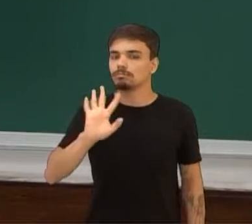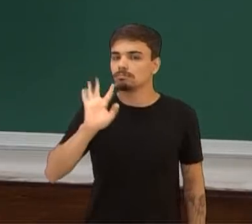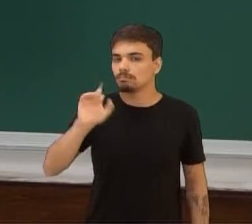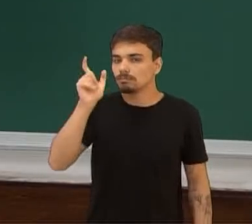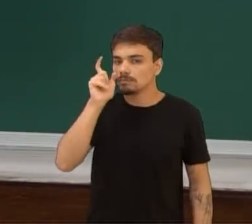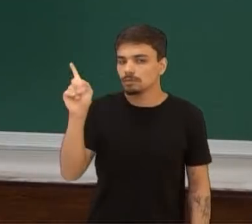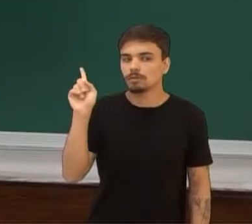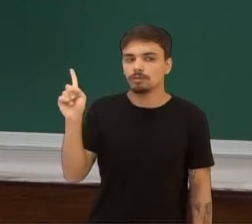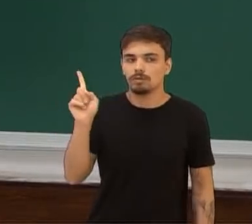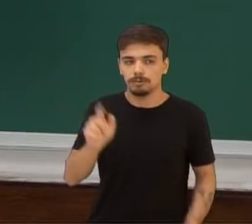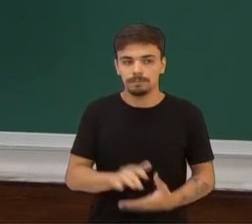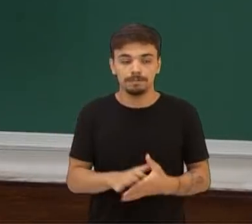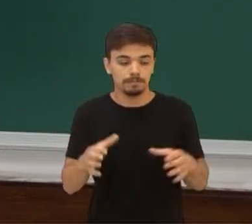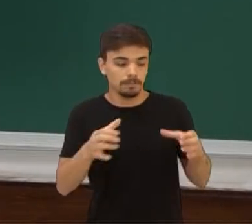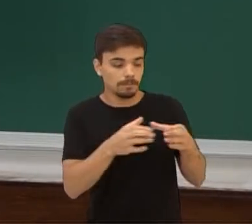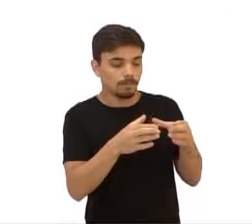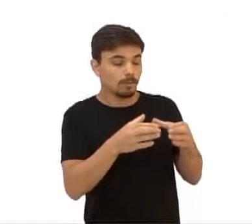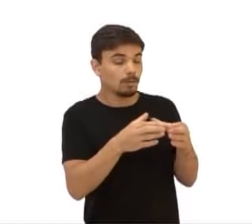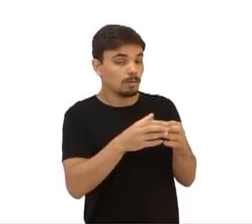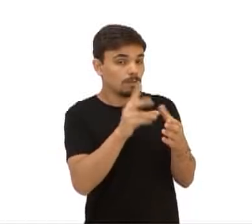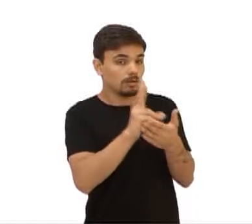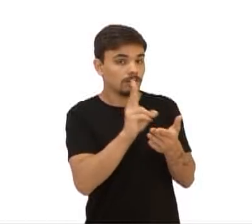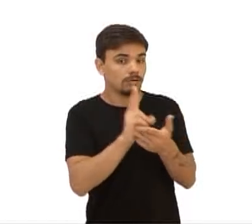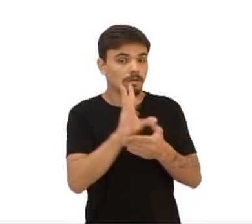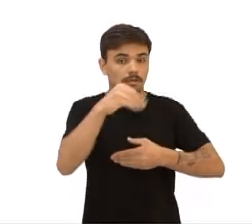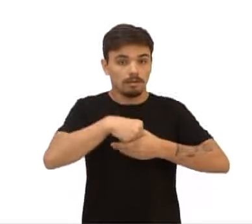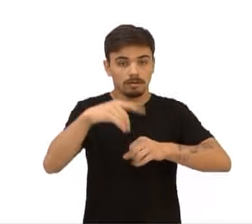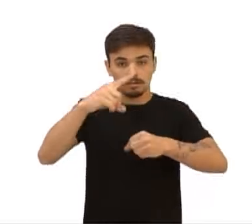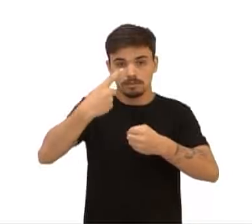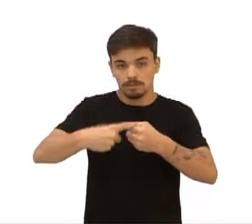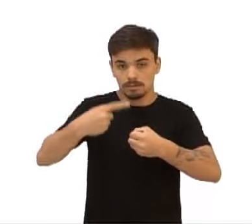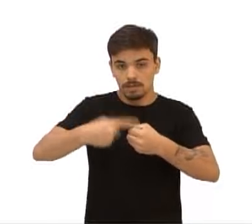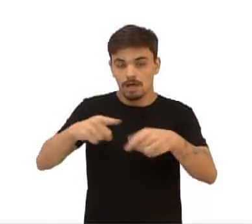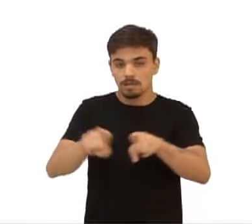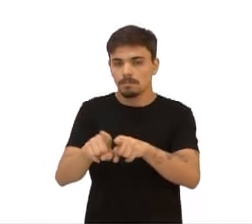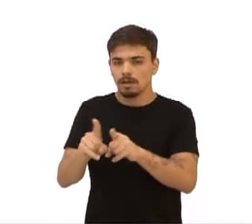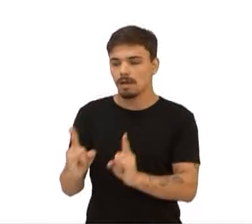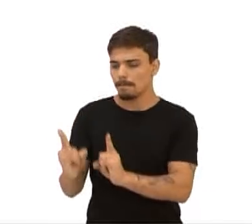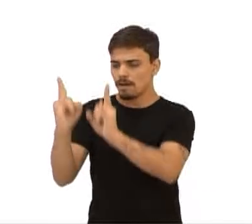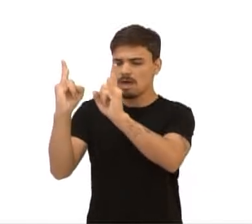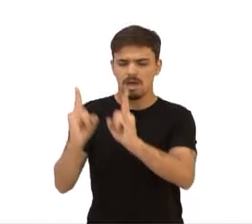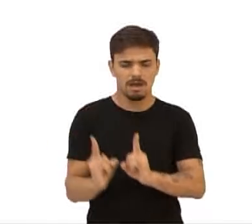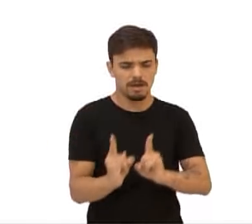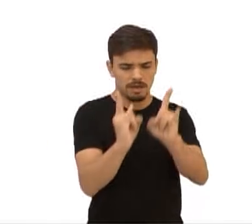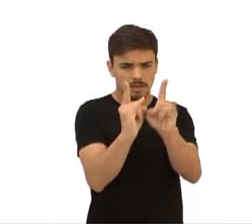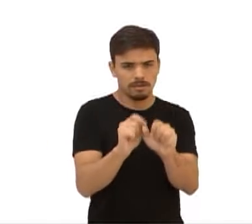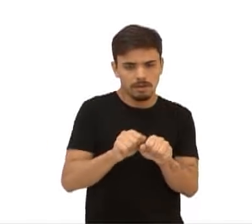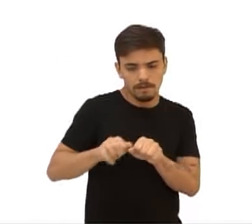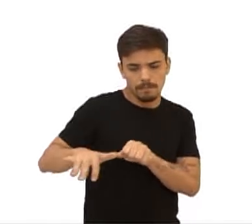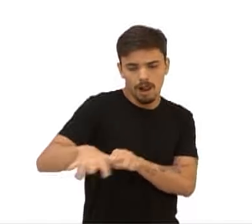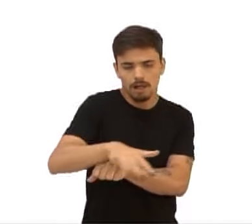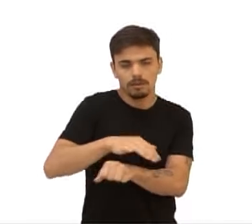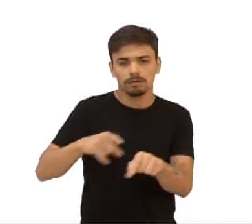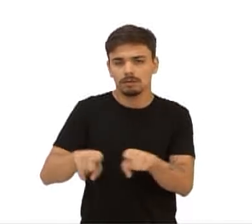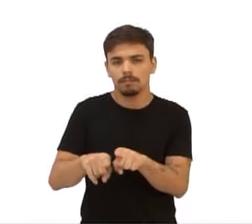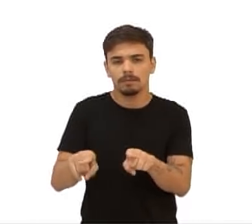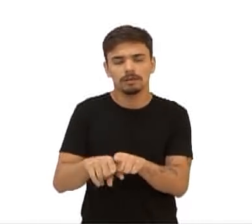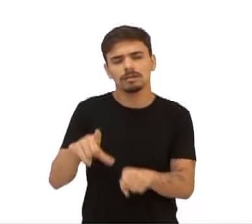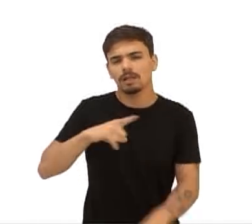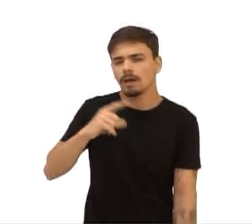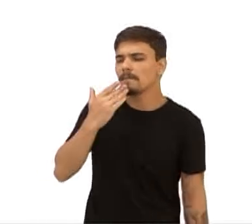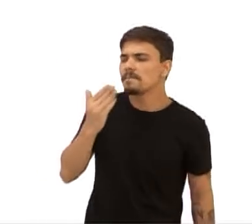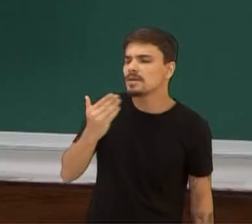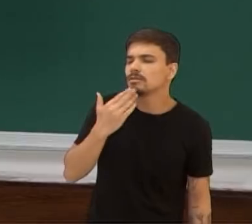interessante. Esse grupo de indígenas está na cidade, em meio aos prédios, apesar de estarem trajando adornos que